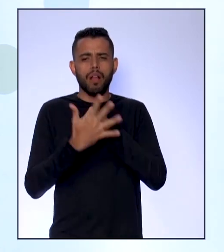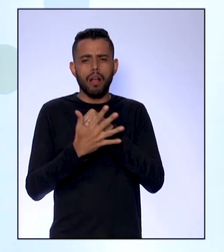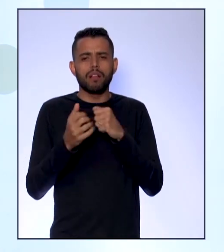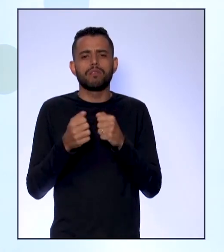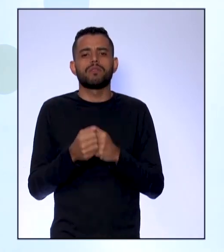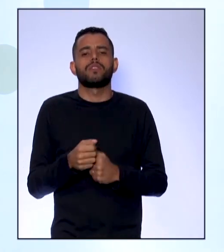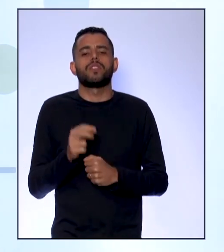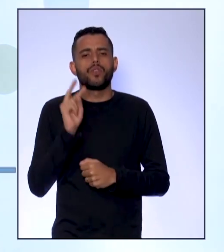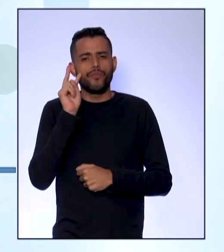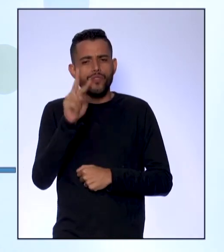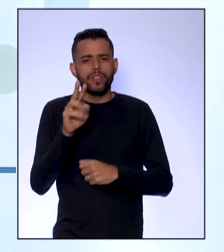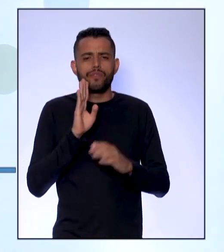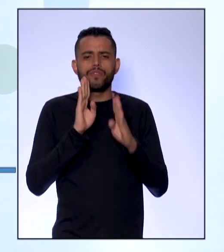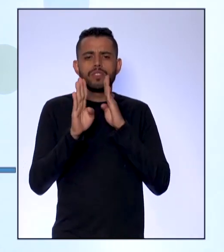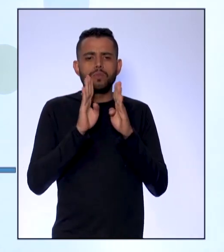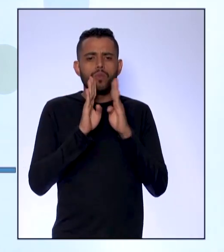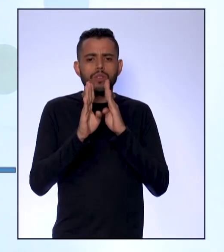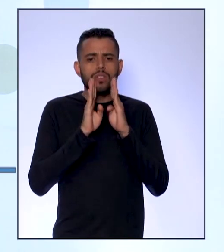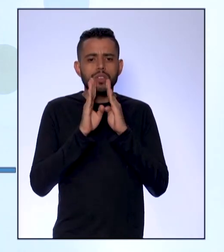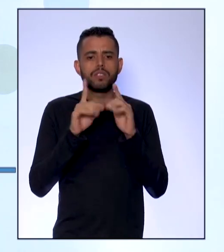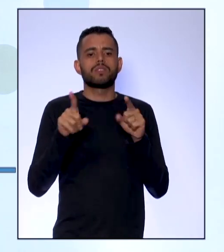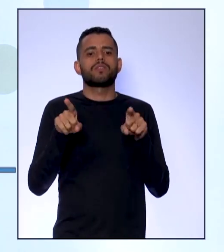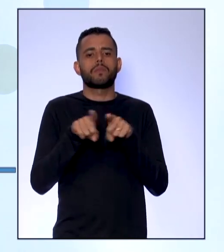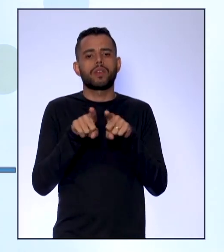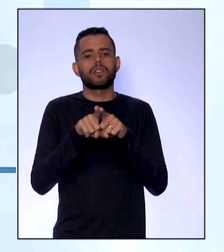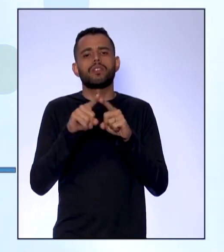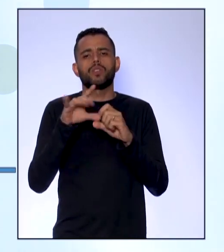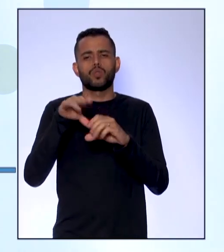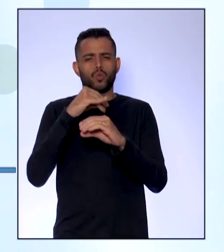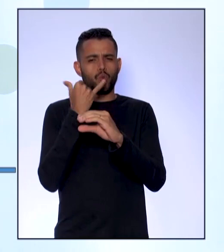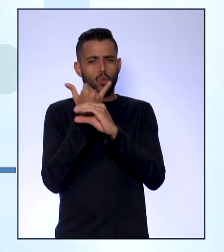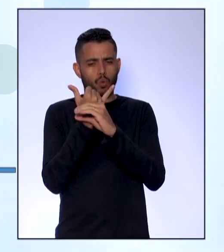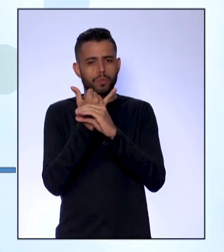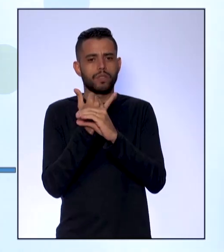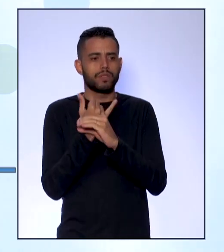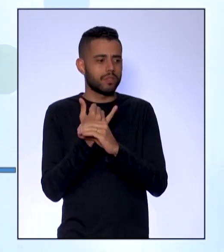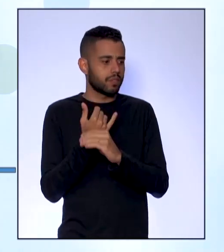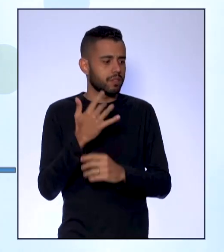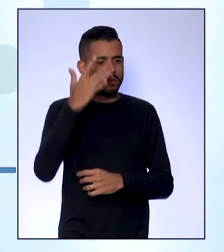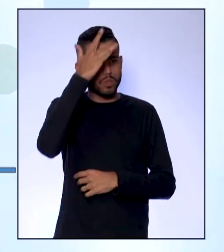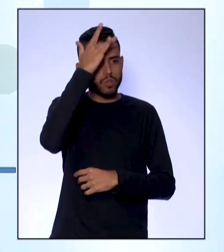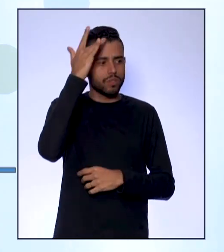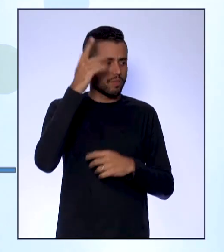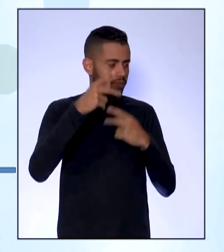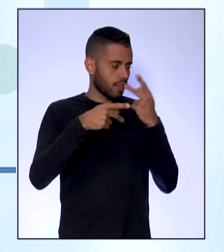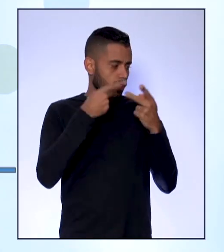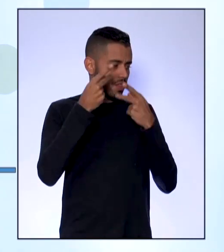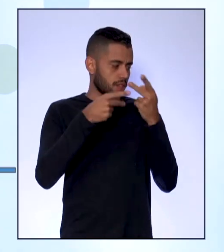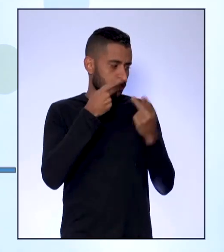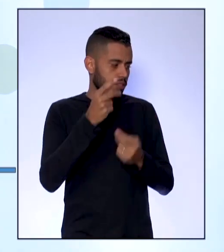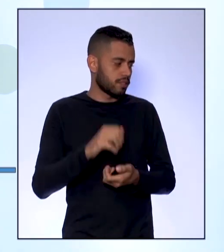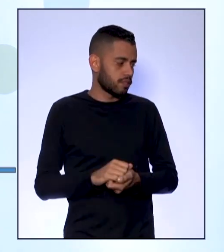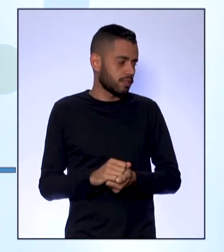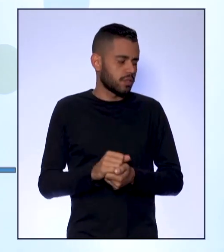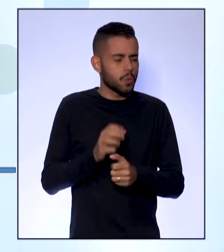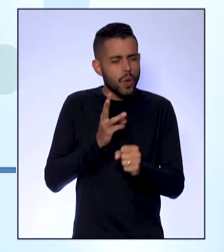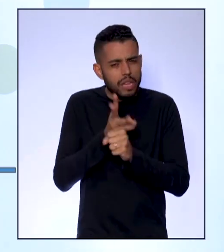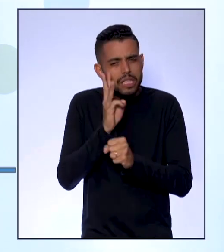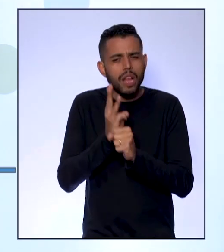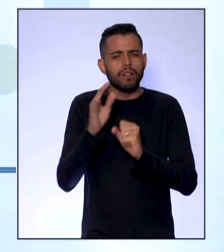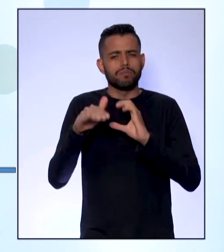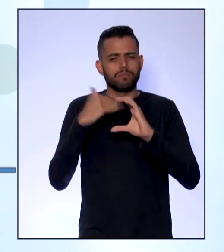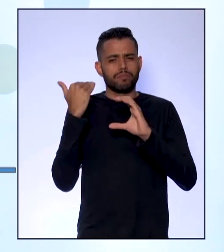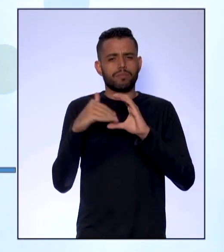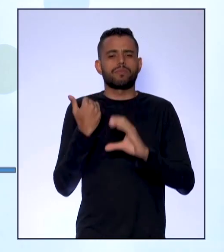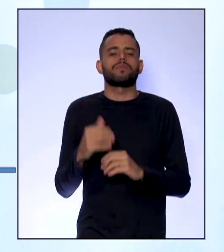no Facebook e em vídeos do YouTube, tá? Que eu assisti. Vi gente comentando. Alguns colegas falaram que receberam no WhatsApp e outras coisas. Então,